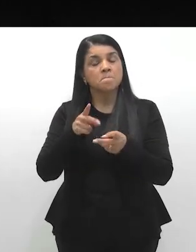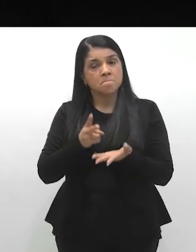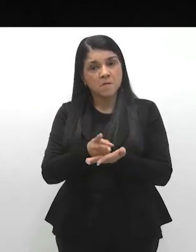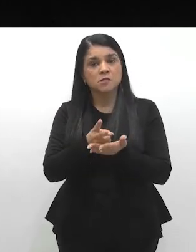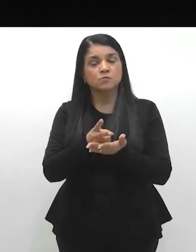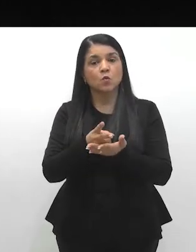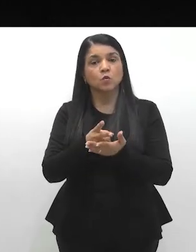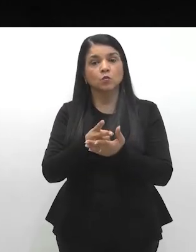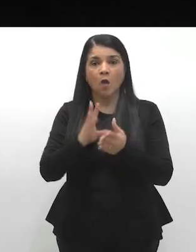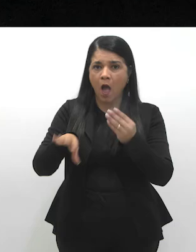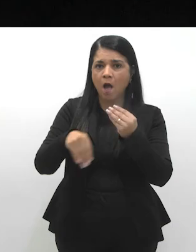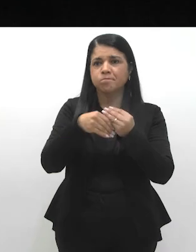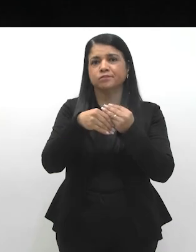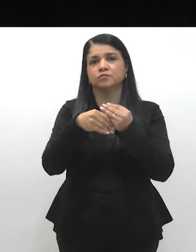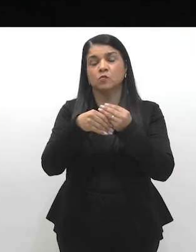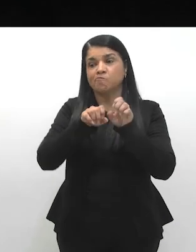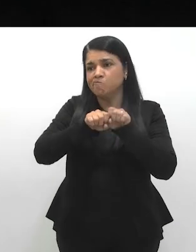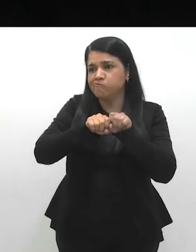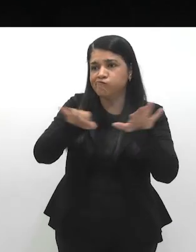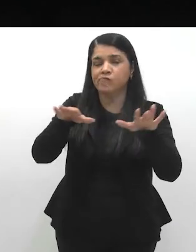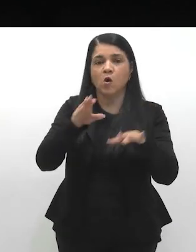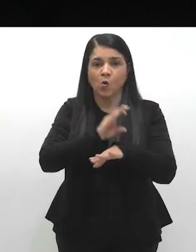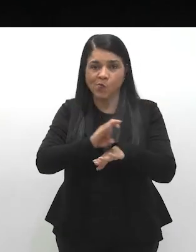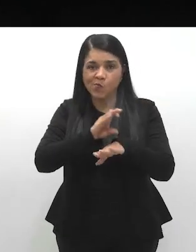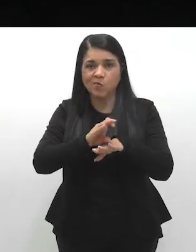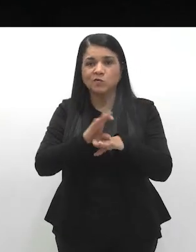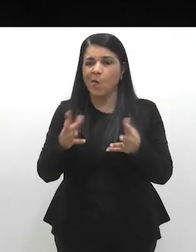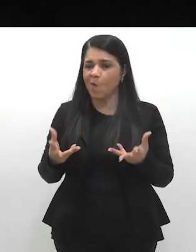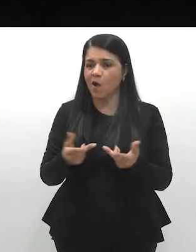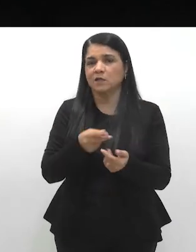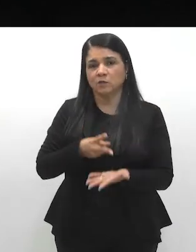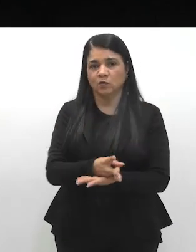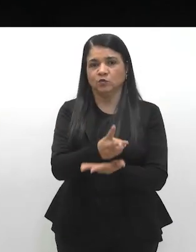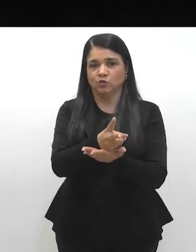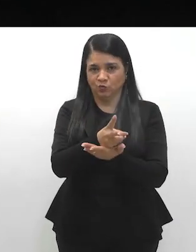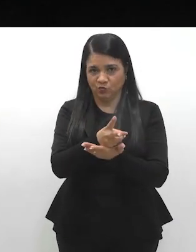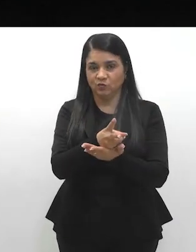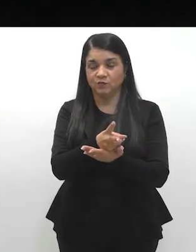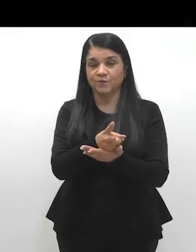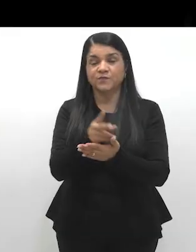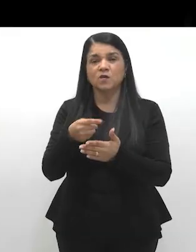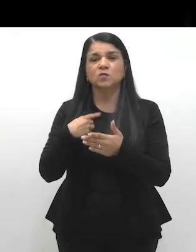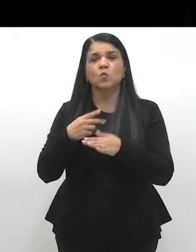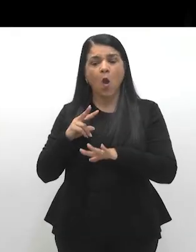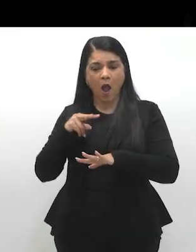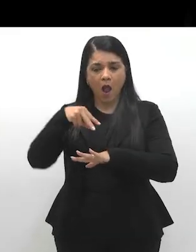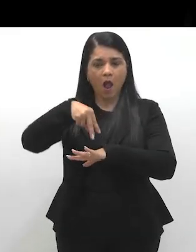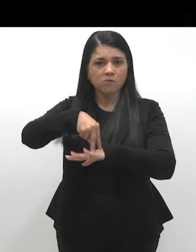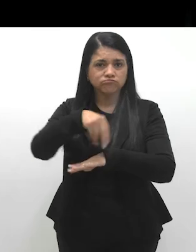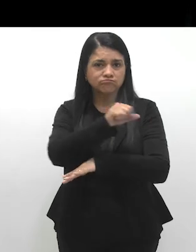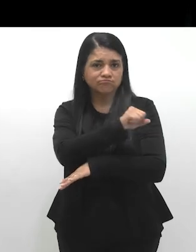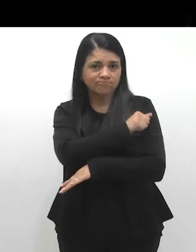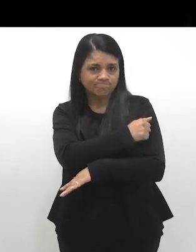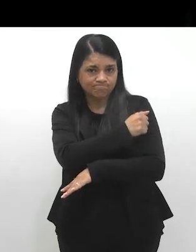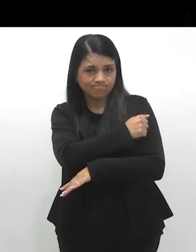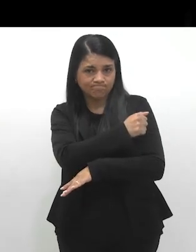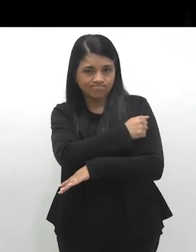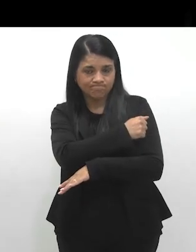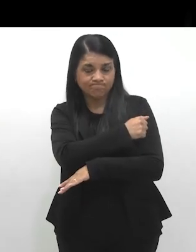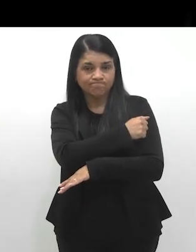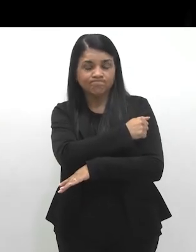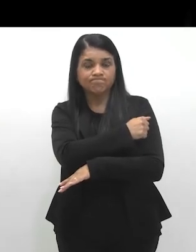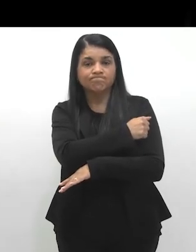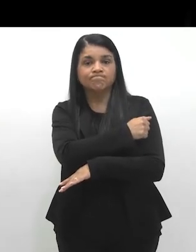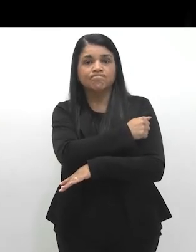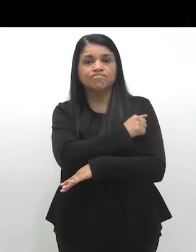gente amplia nossas áreas, a gente mantém essa qualidade na nossa instituição. A princípio, o aluno, quando chega numa universidade